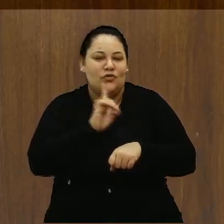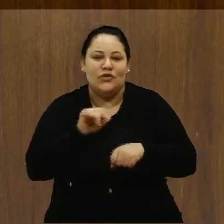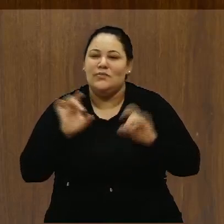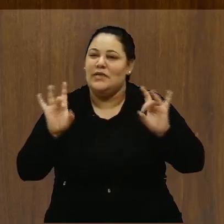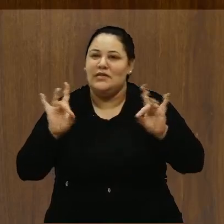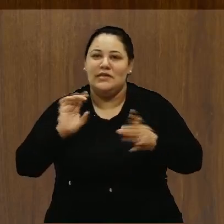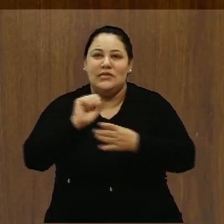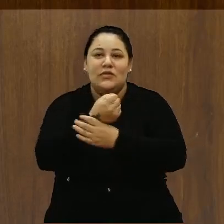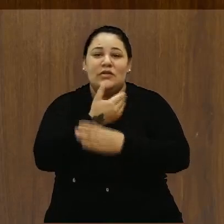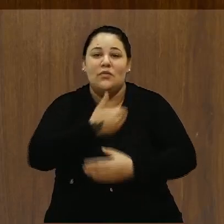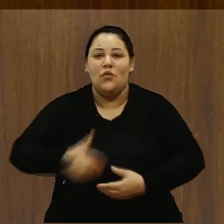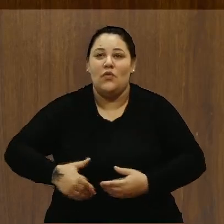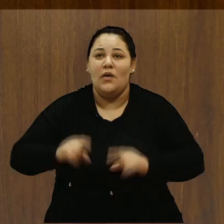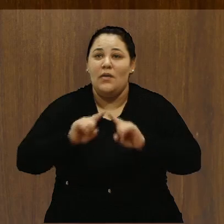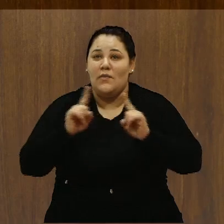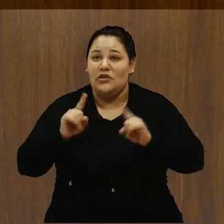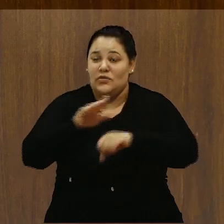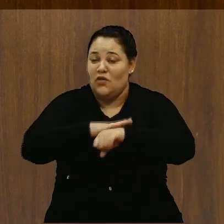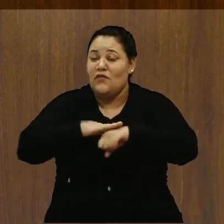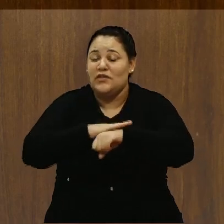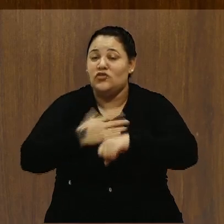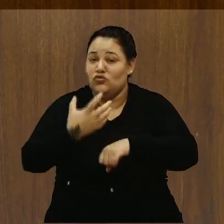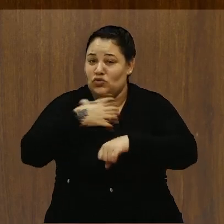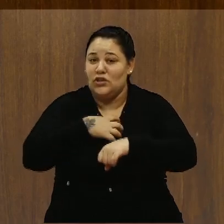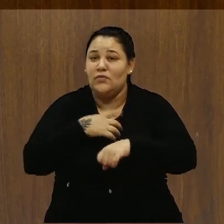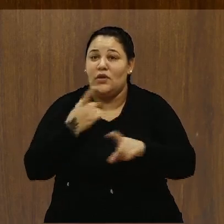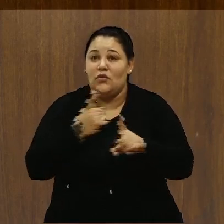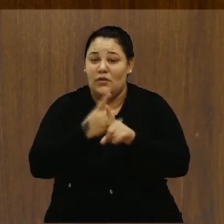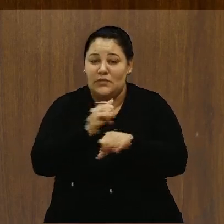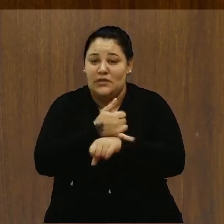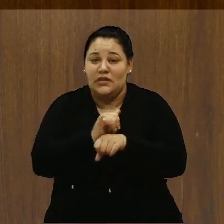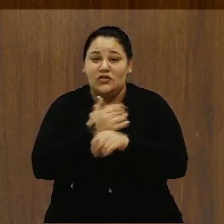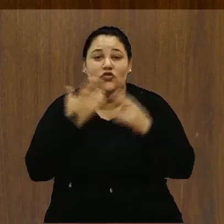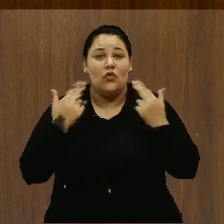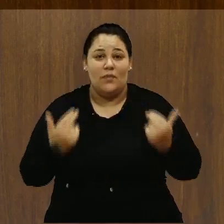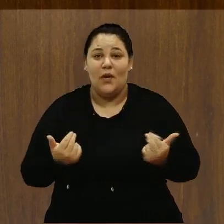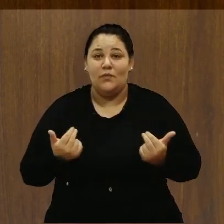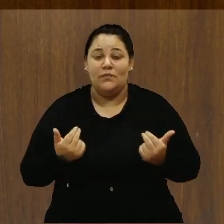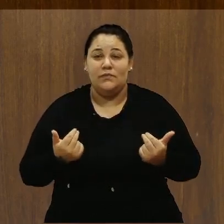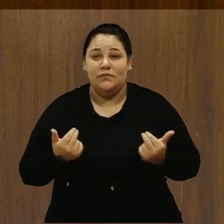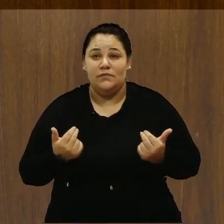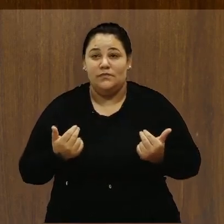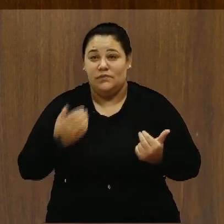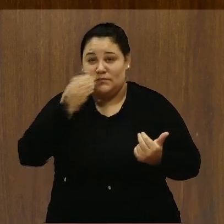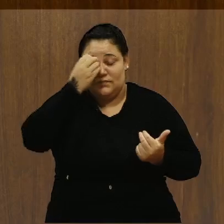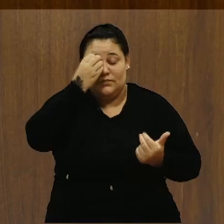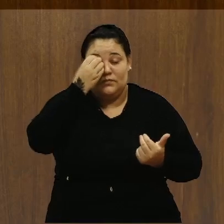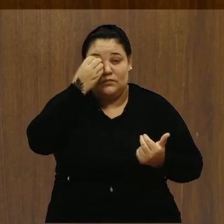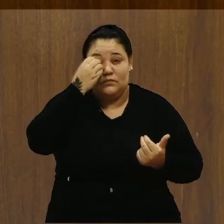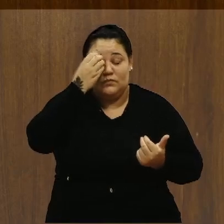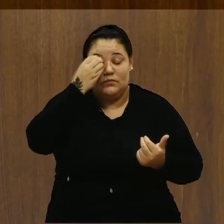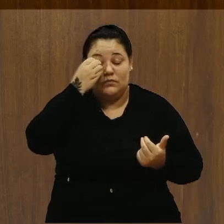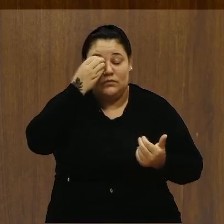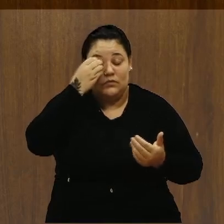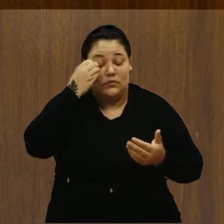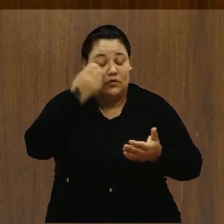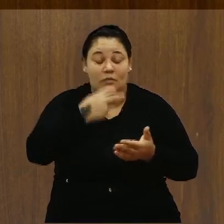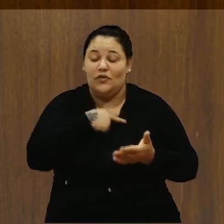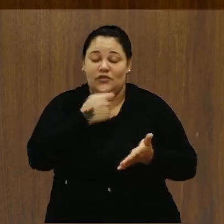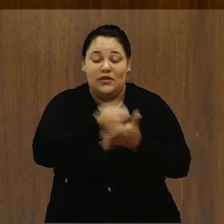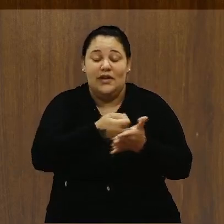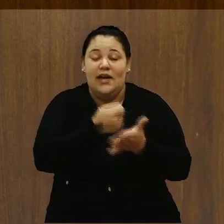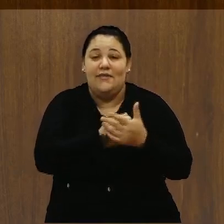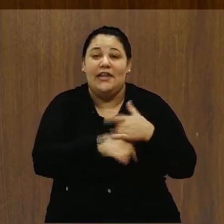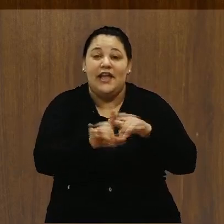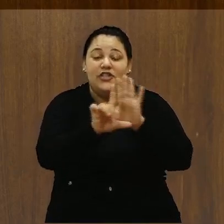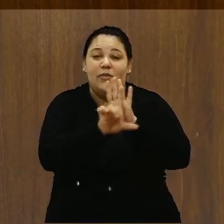pública, mas a gente tem que conversar de forma efetiva com uma saída comum e uma saída de competência do município. A gente não pode tentar legislar para fora, a gente tem divergência